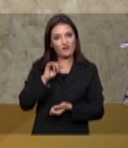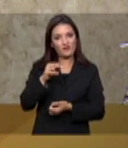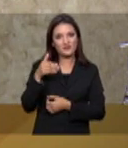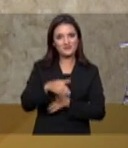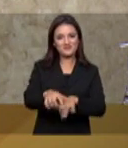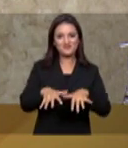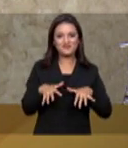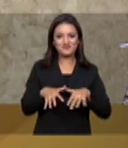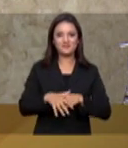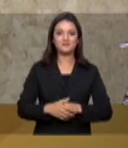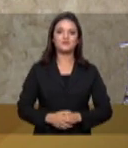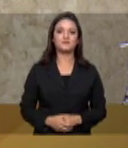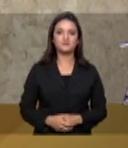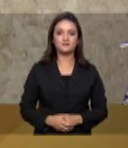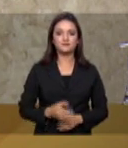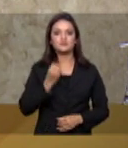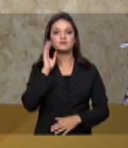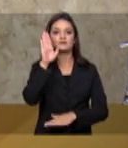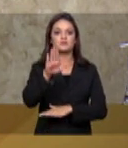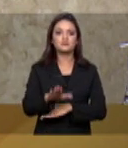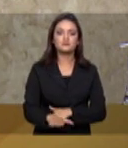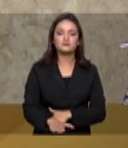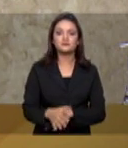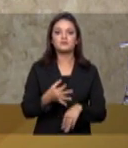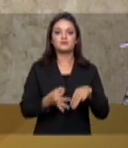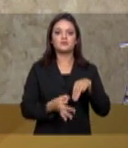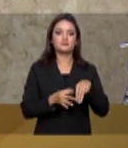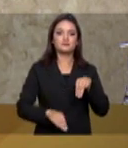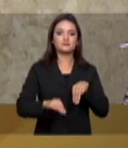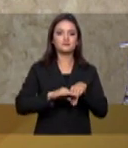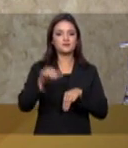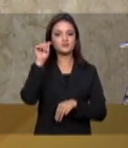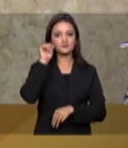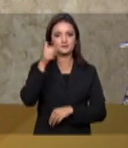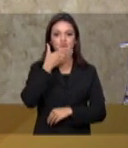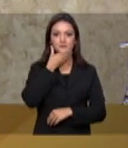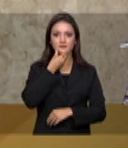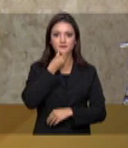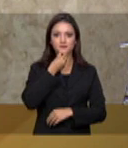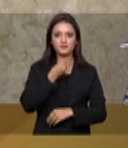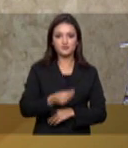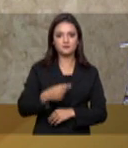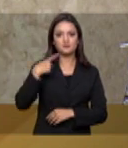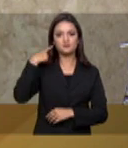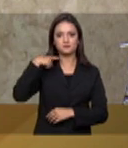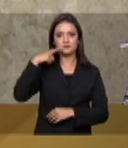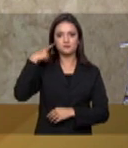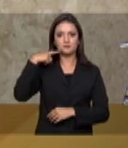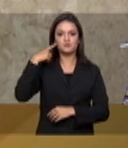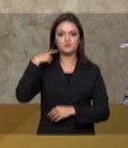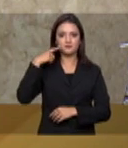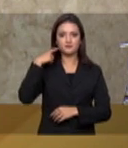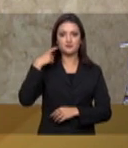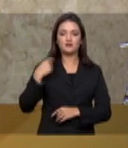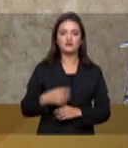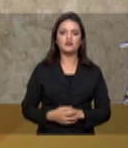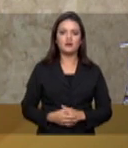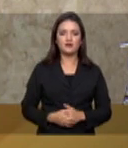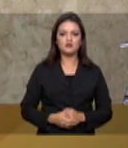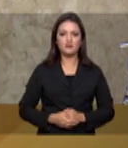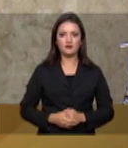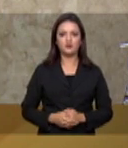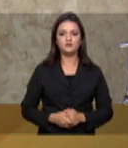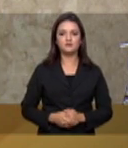me adiciona as ministras seus vinis em estrela-rs presencialmente no plenário